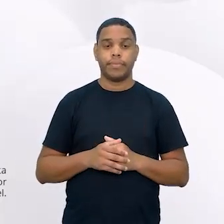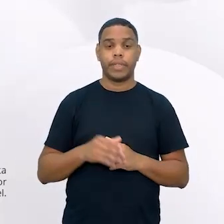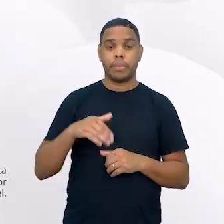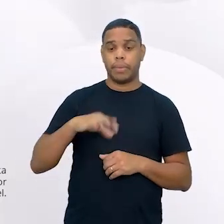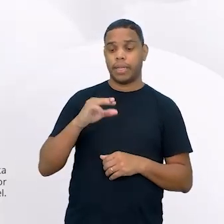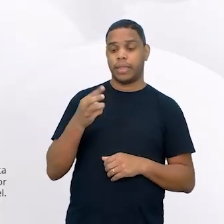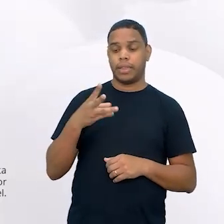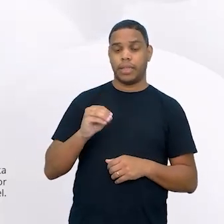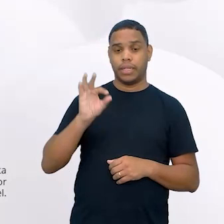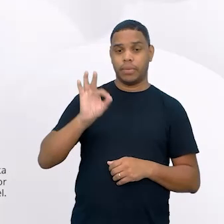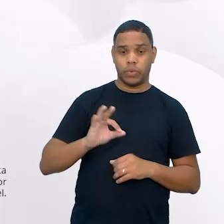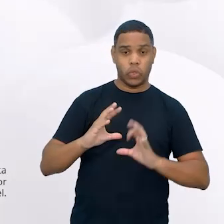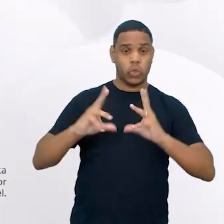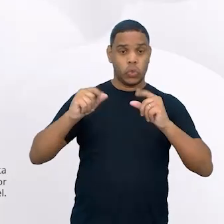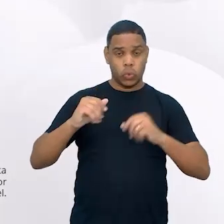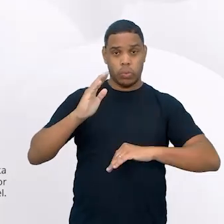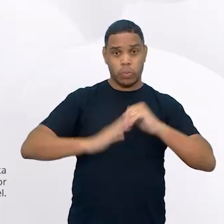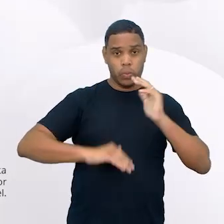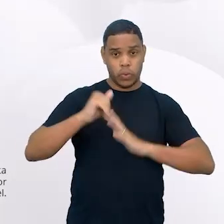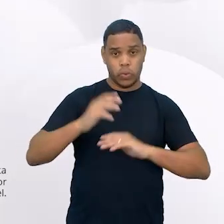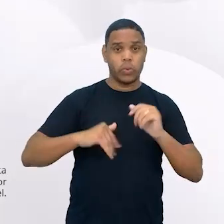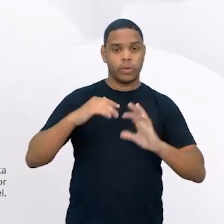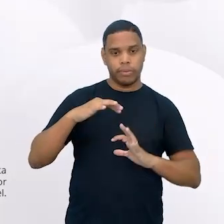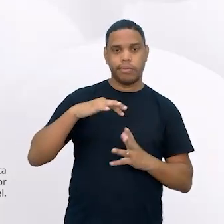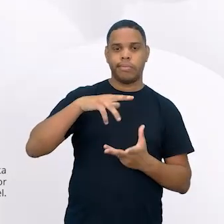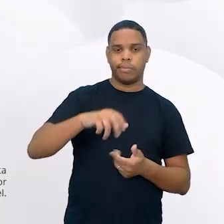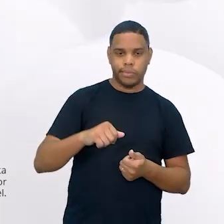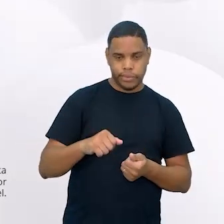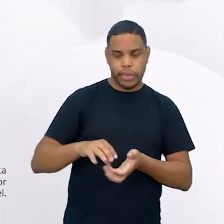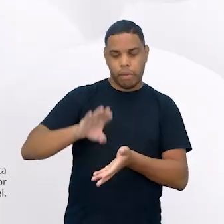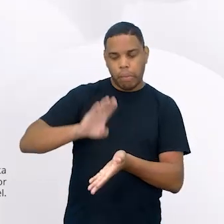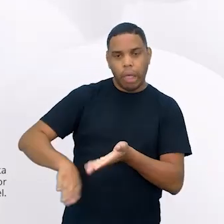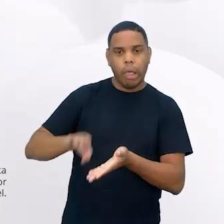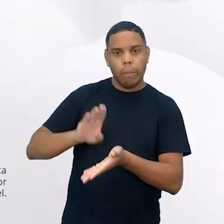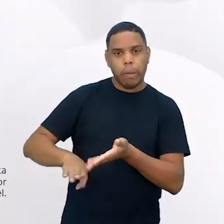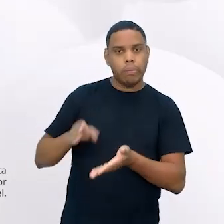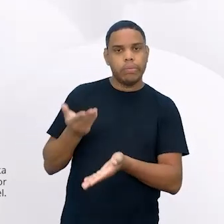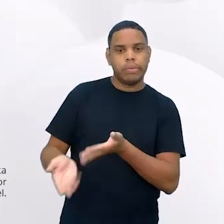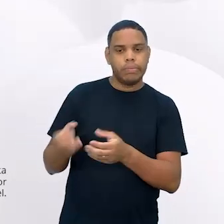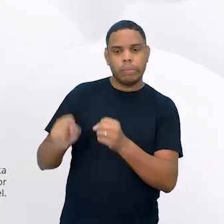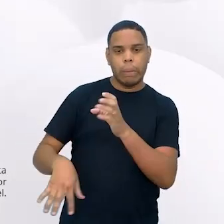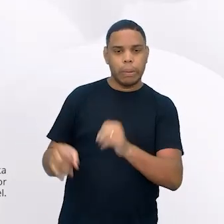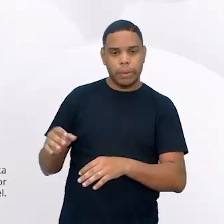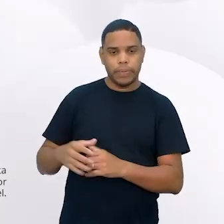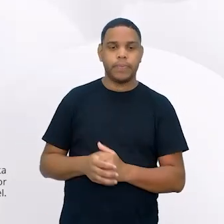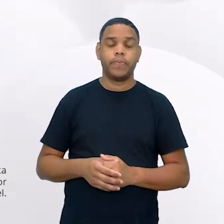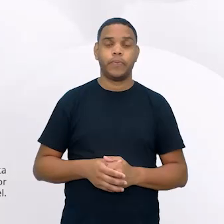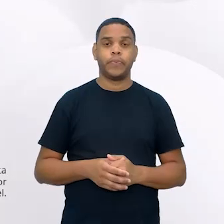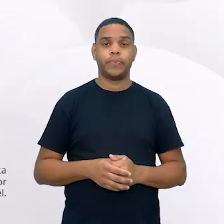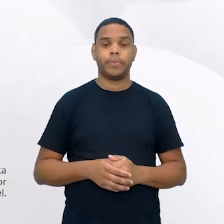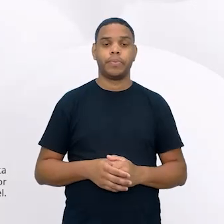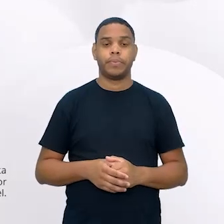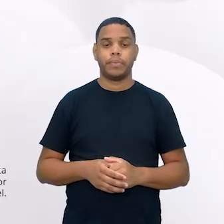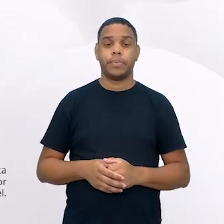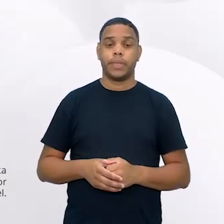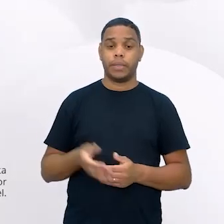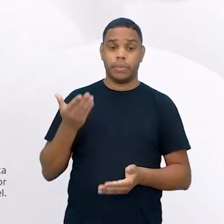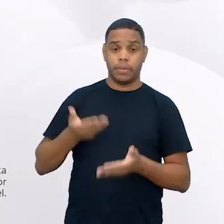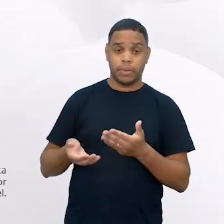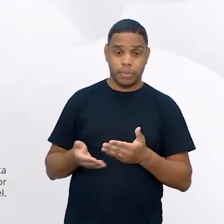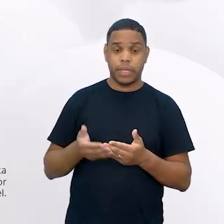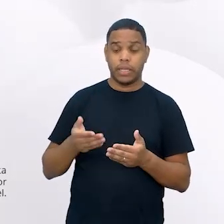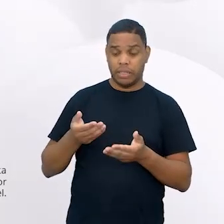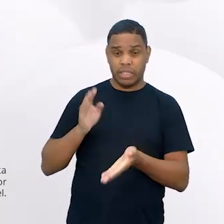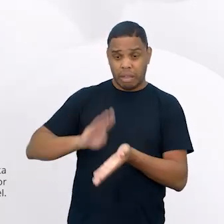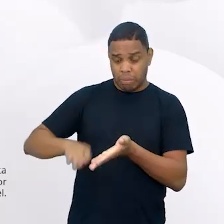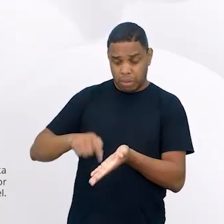de 30% de tudo que se produz é desperdiçado e que o desperdício é uma